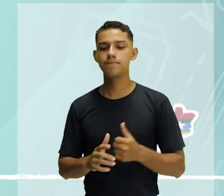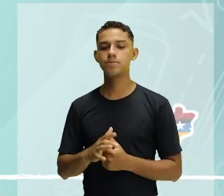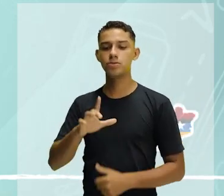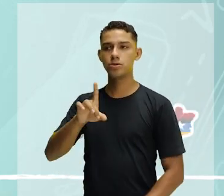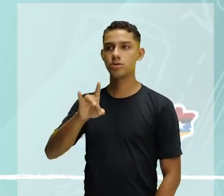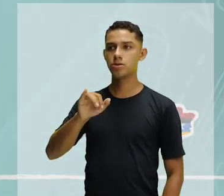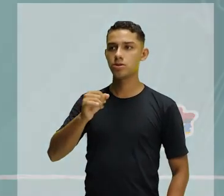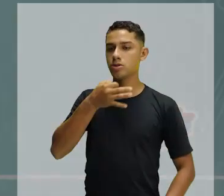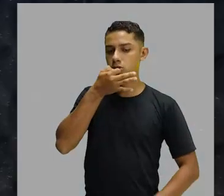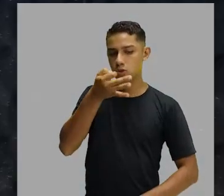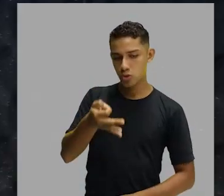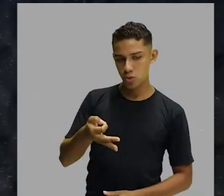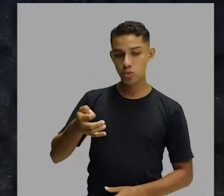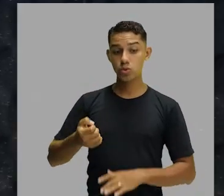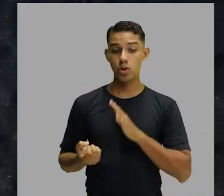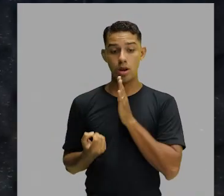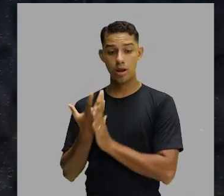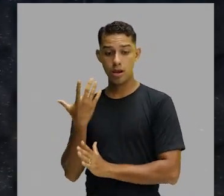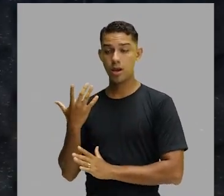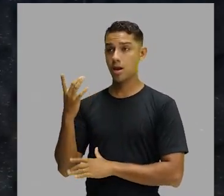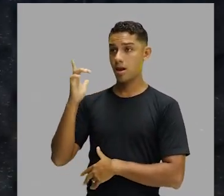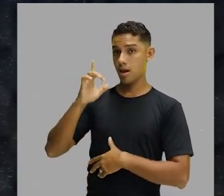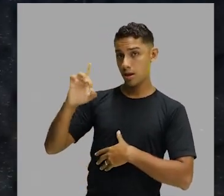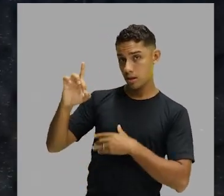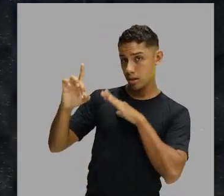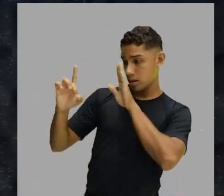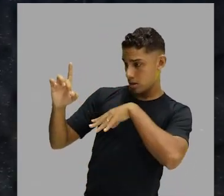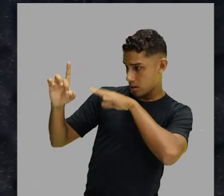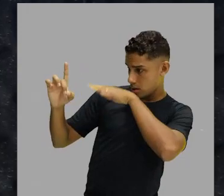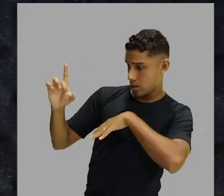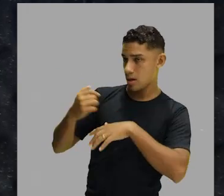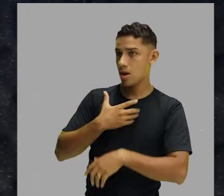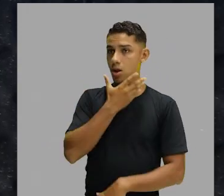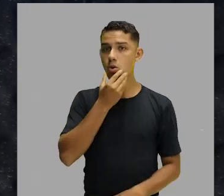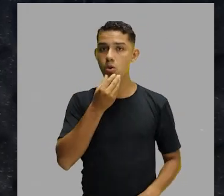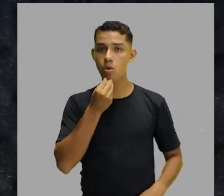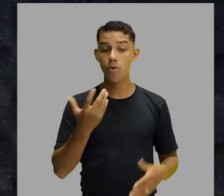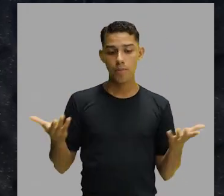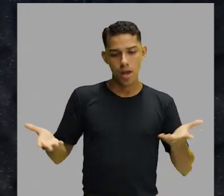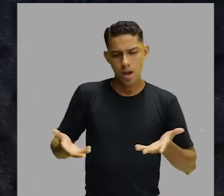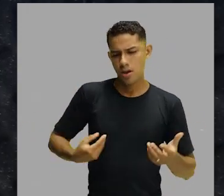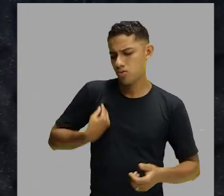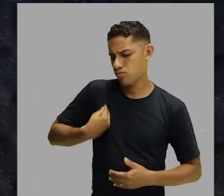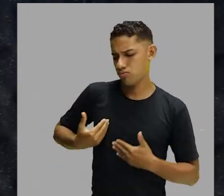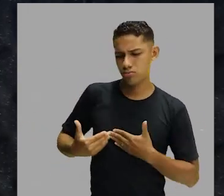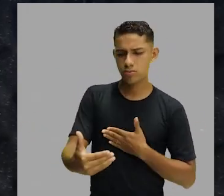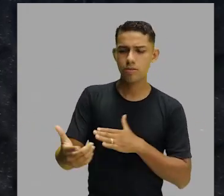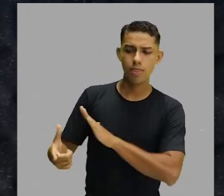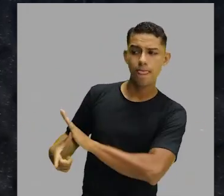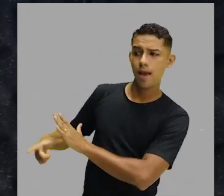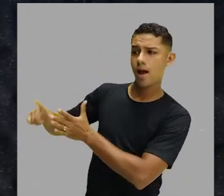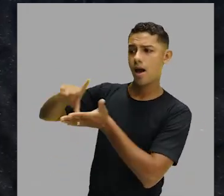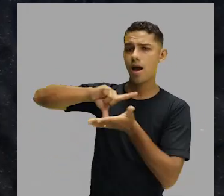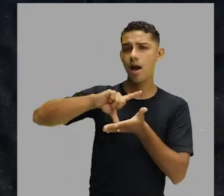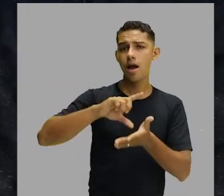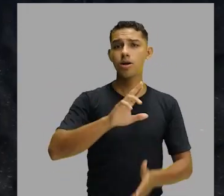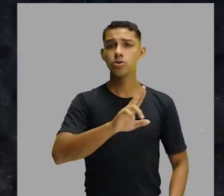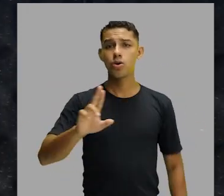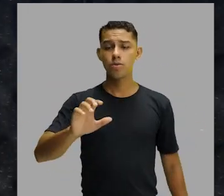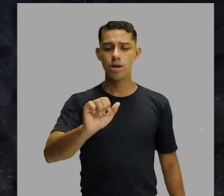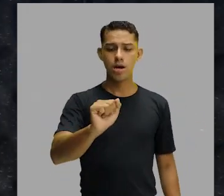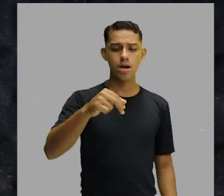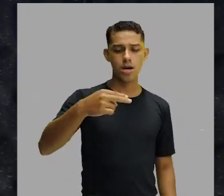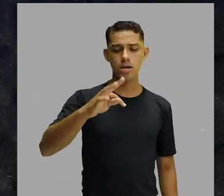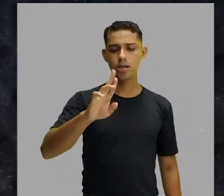Giovanni Pico della Mirandola. Olha só, a gente está agora vivendo um momento antropocentrista e os